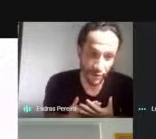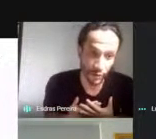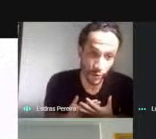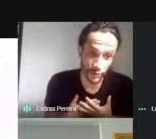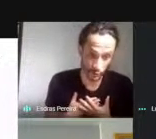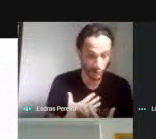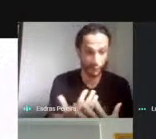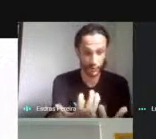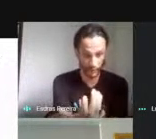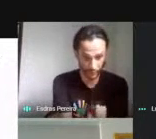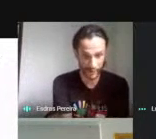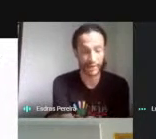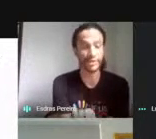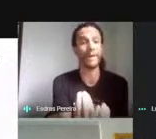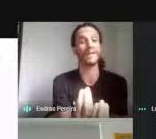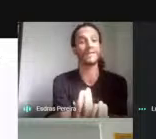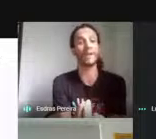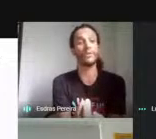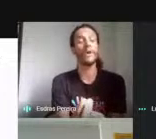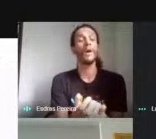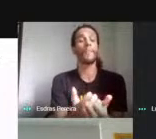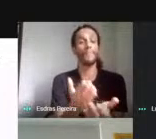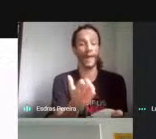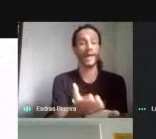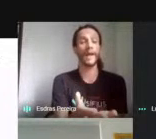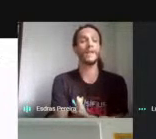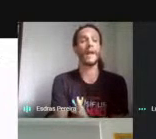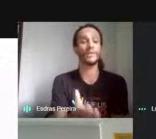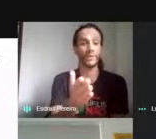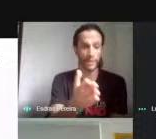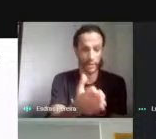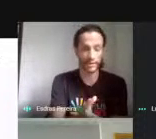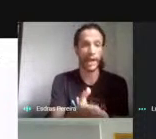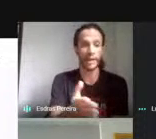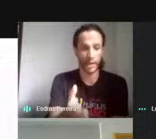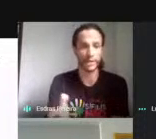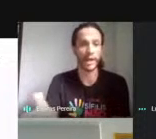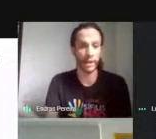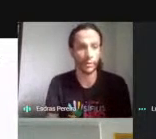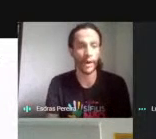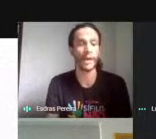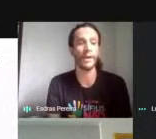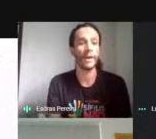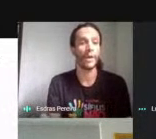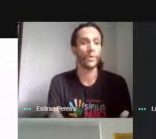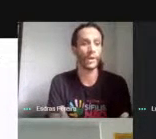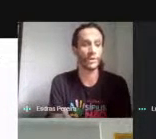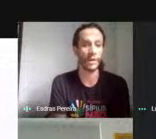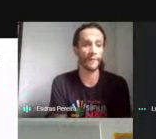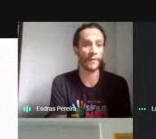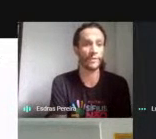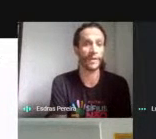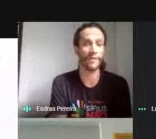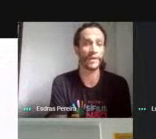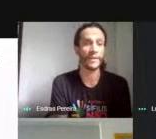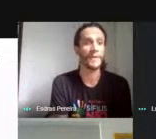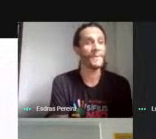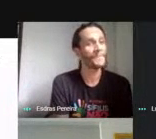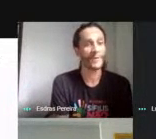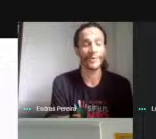seria maravilhoso se fosse, na verdade, embasado na realidade de testar, tratar e curar, né? O que a gente Mas não